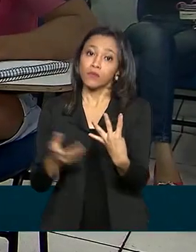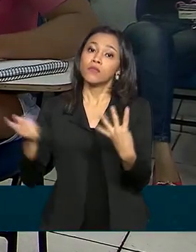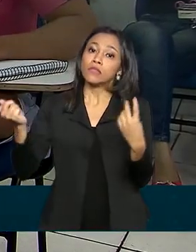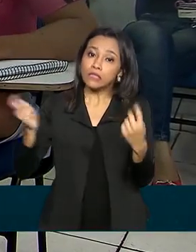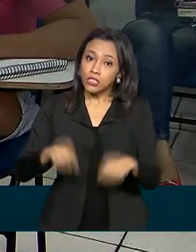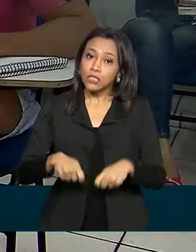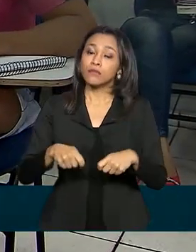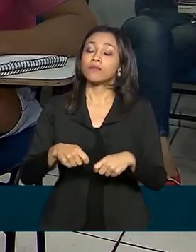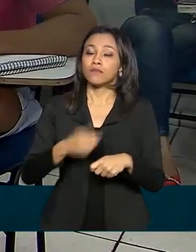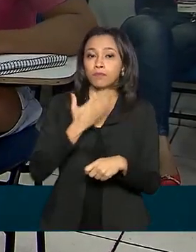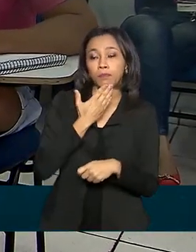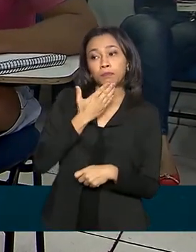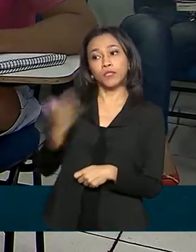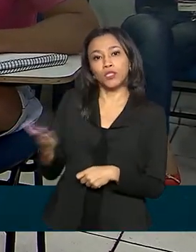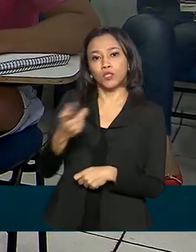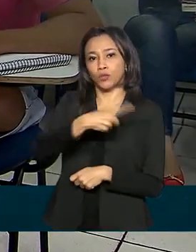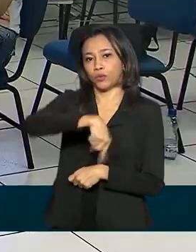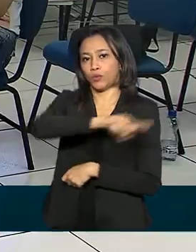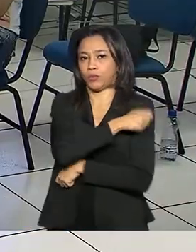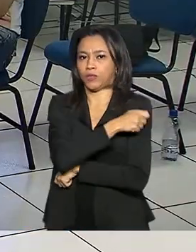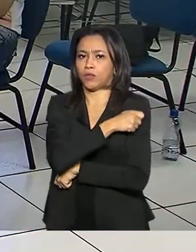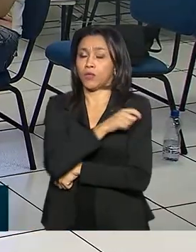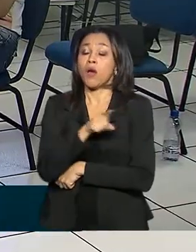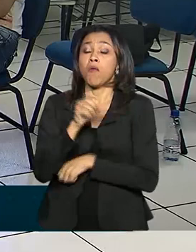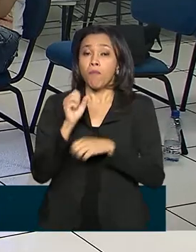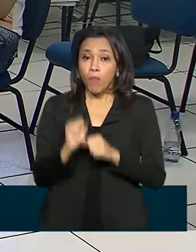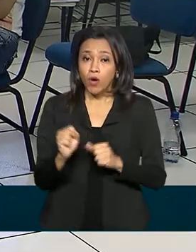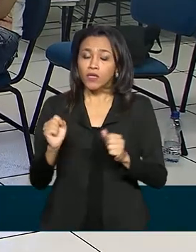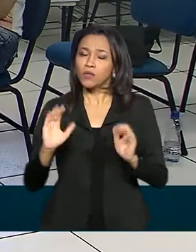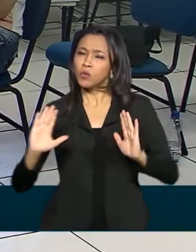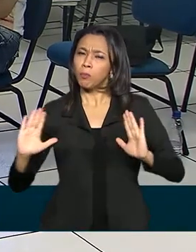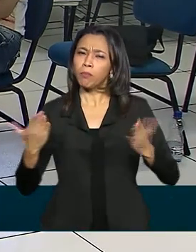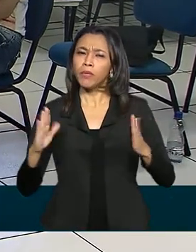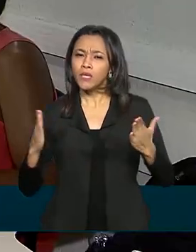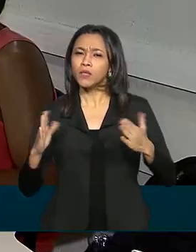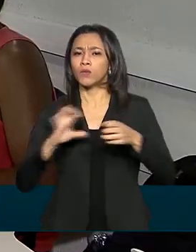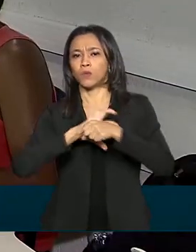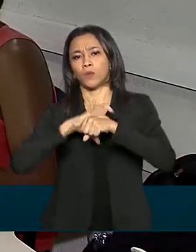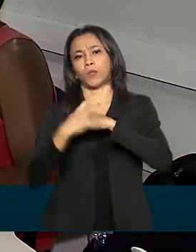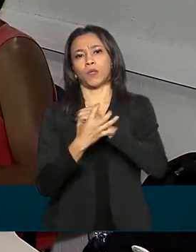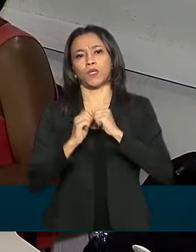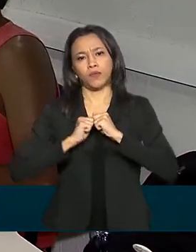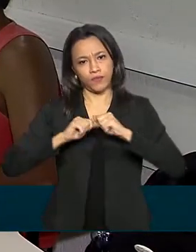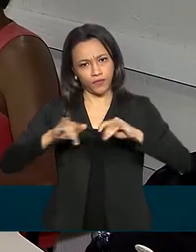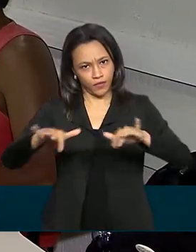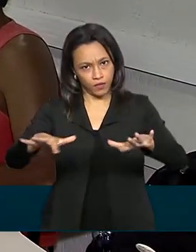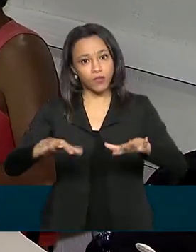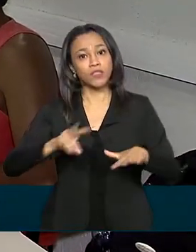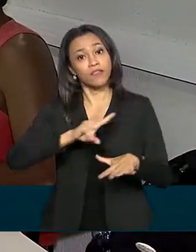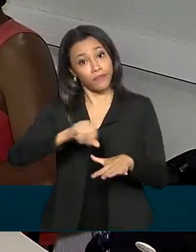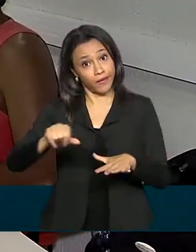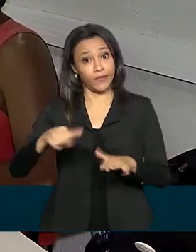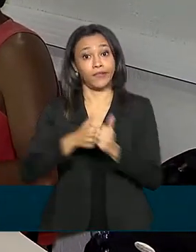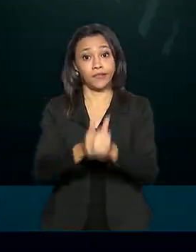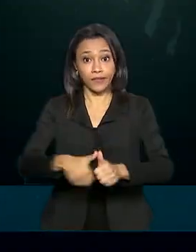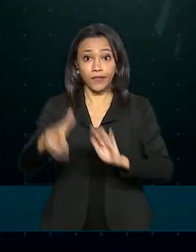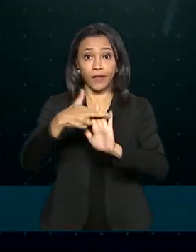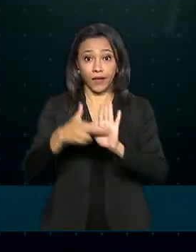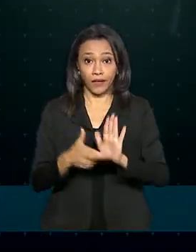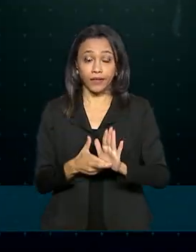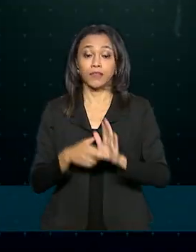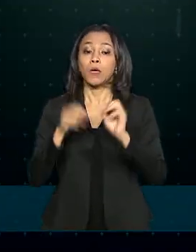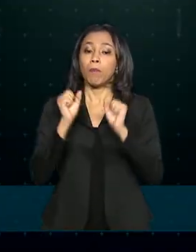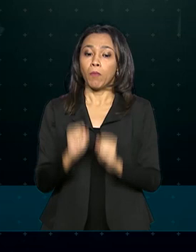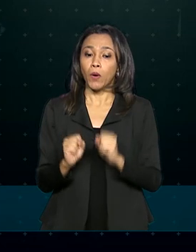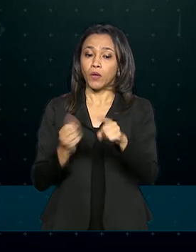pelos estudantes. A medida vale enquanto durar a pandemia do novo coronavírus e vai seguir algumas regras. Pode